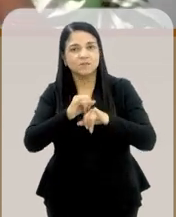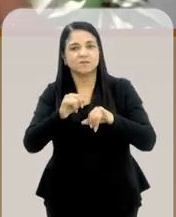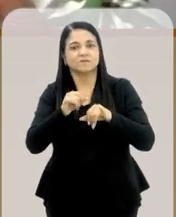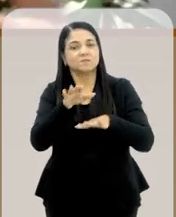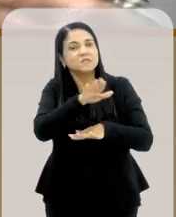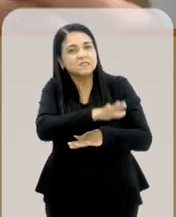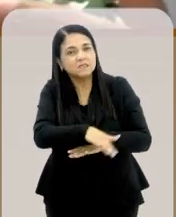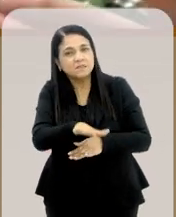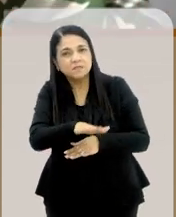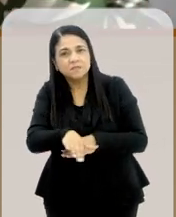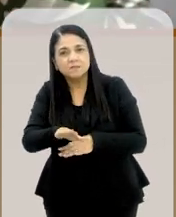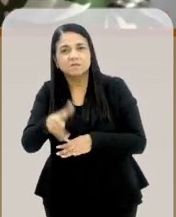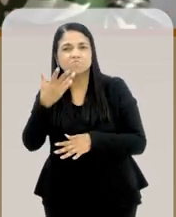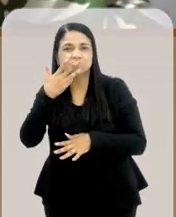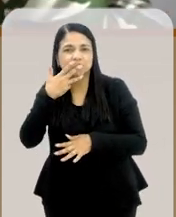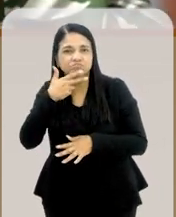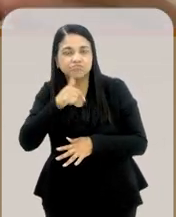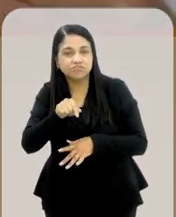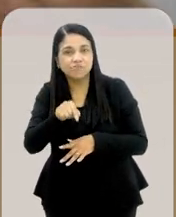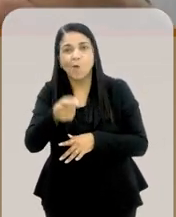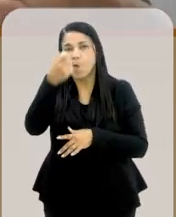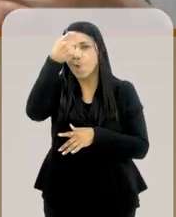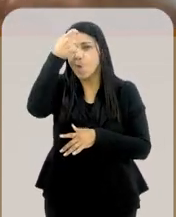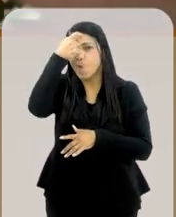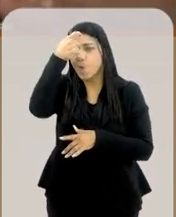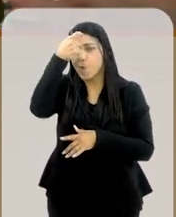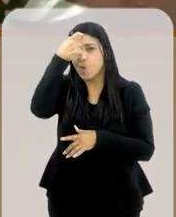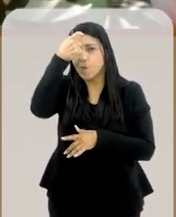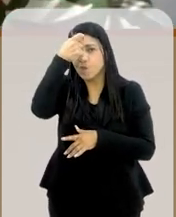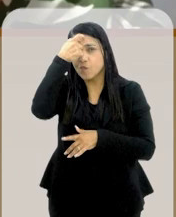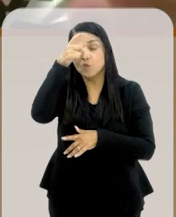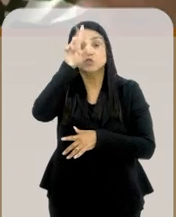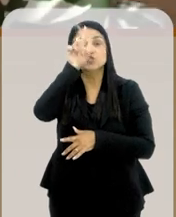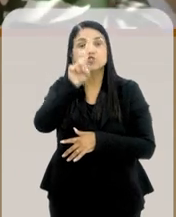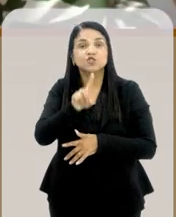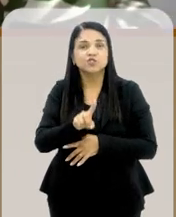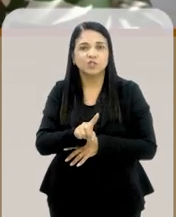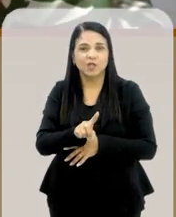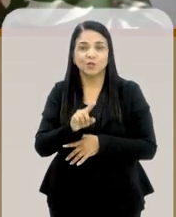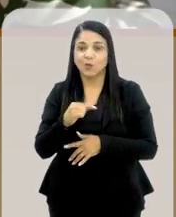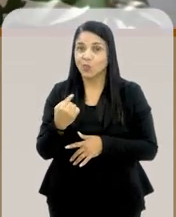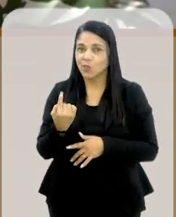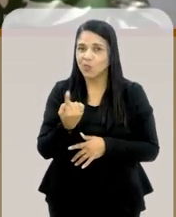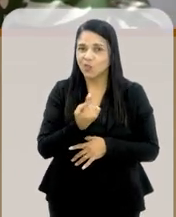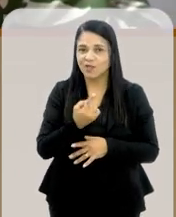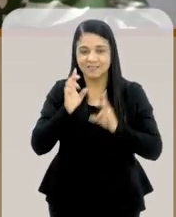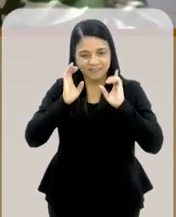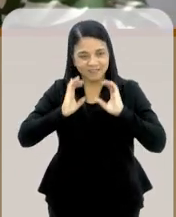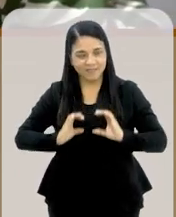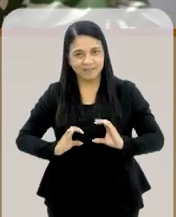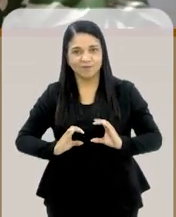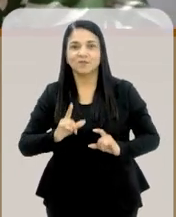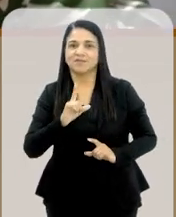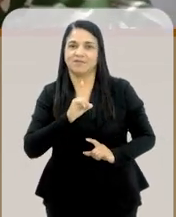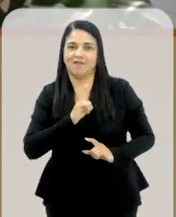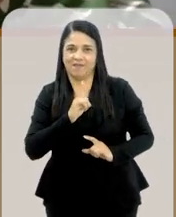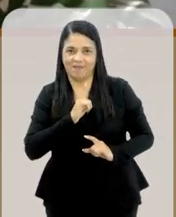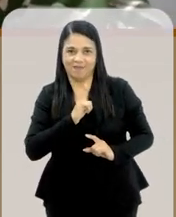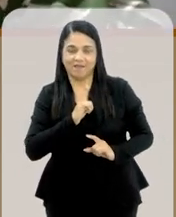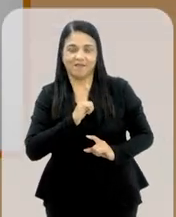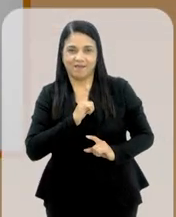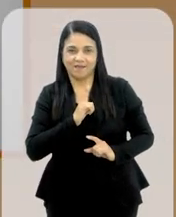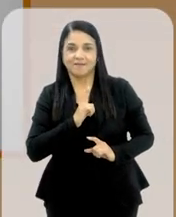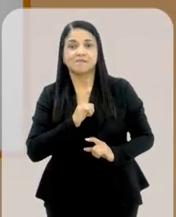para que as crianças elas se conscientizem sobre os direitos que nós, cidadãos,